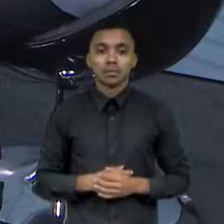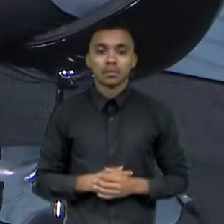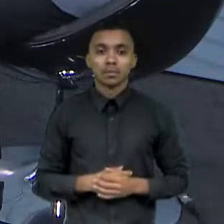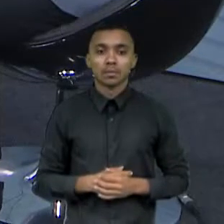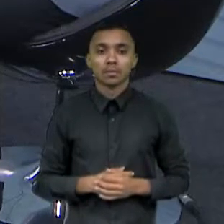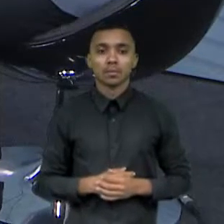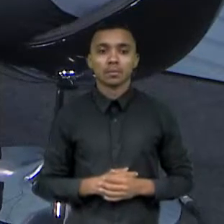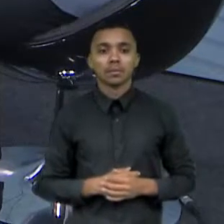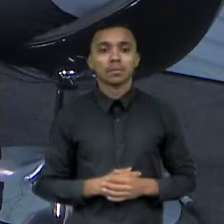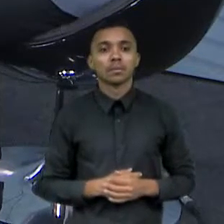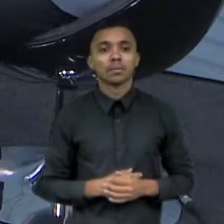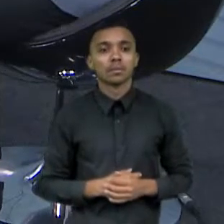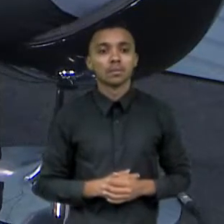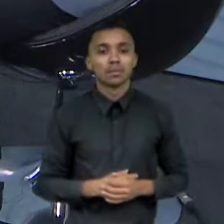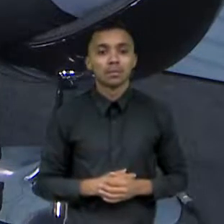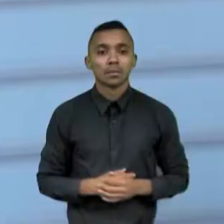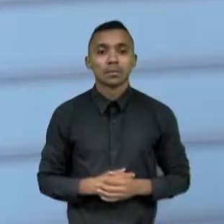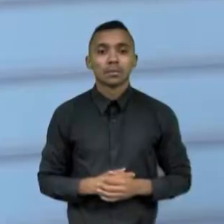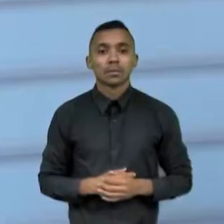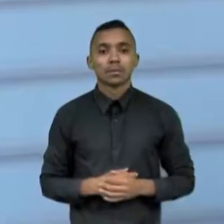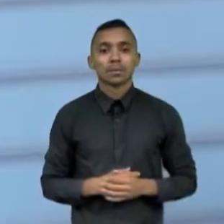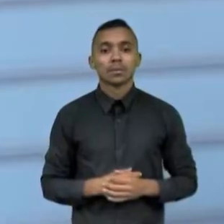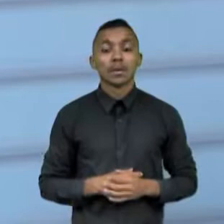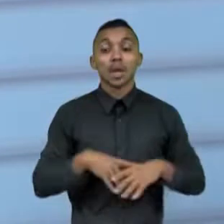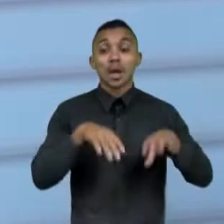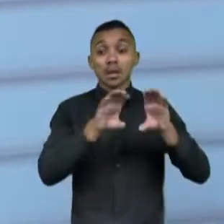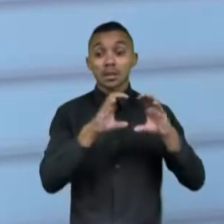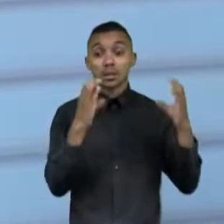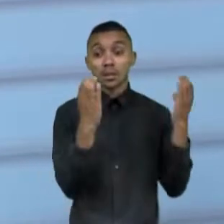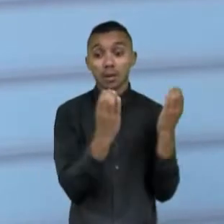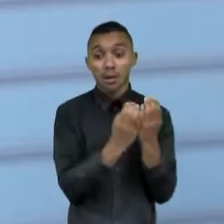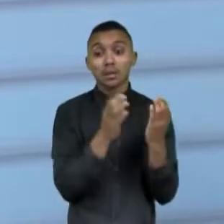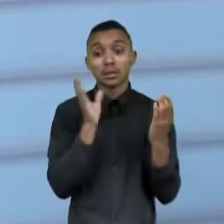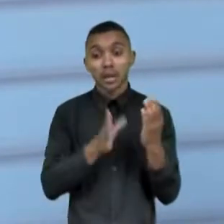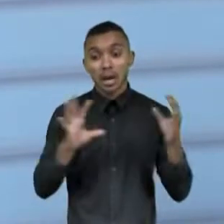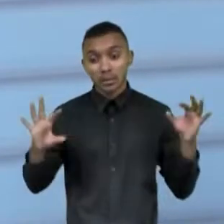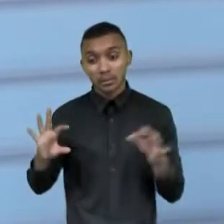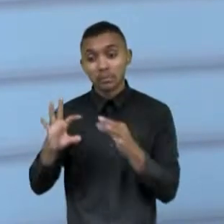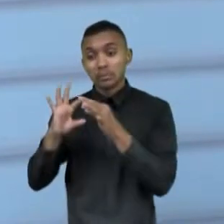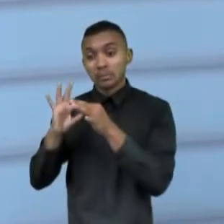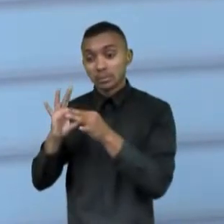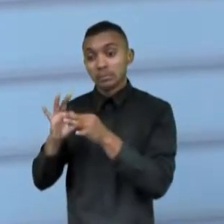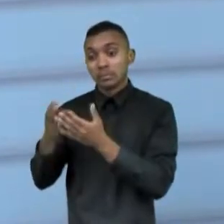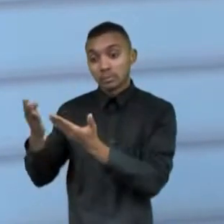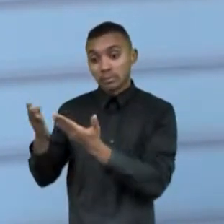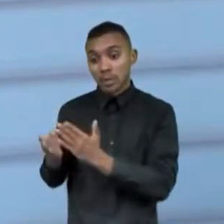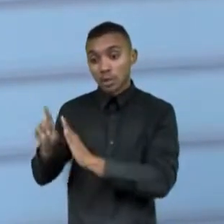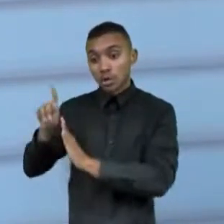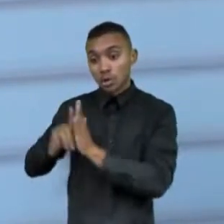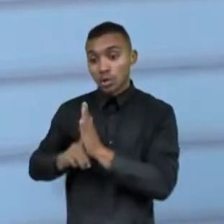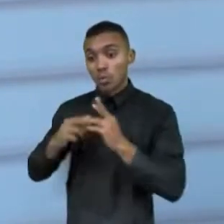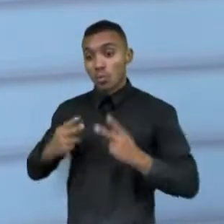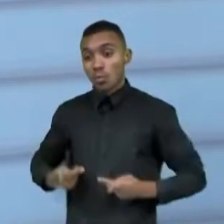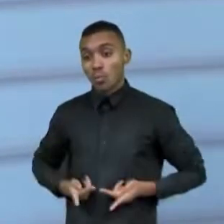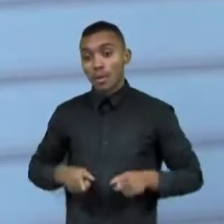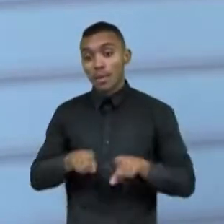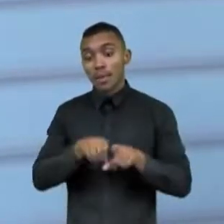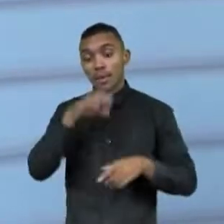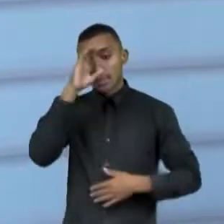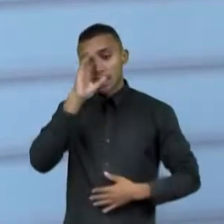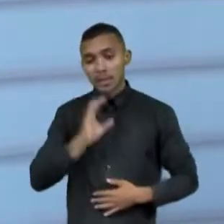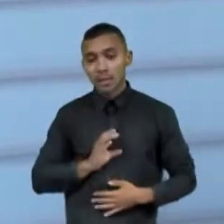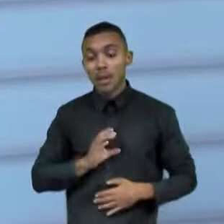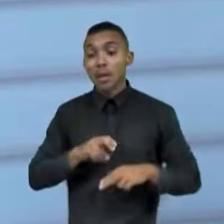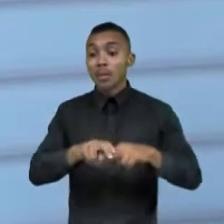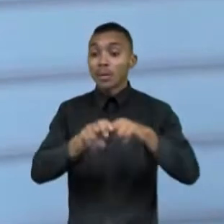é ligado, né, vinculado à Comissão de Direitos Humanos e Cidadania. E, como a Lourdes falou, a